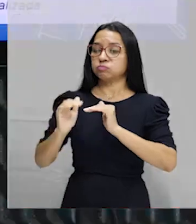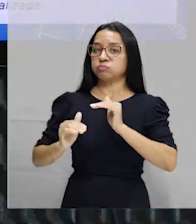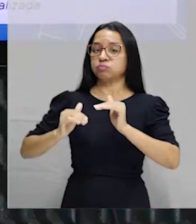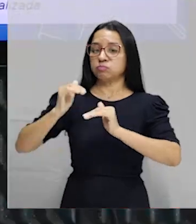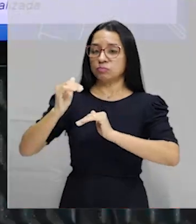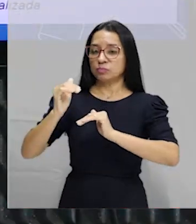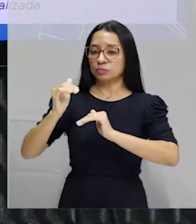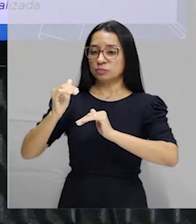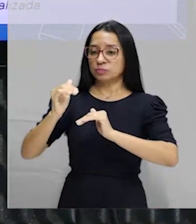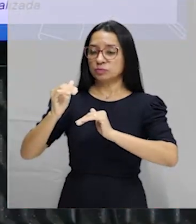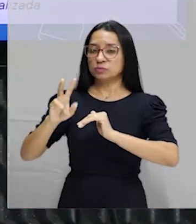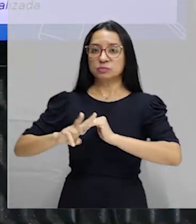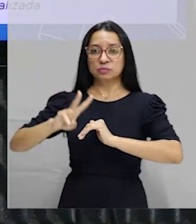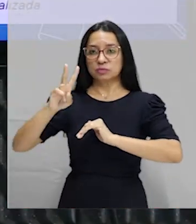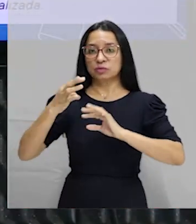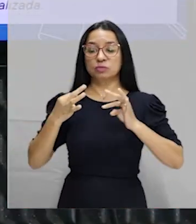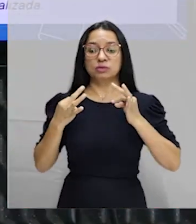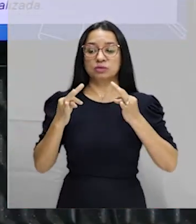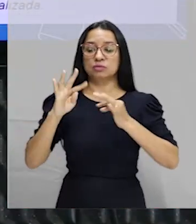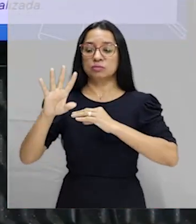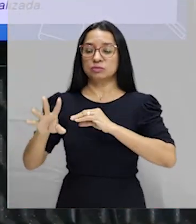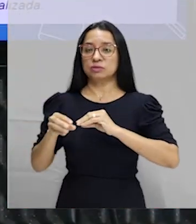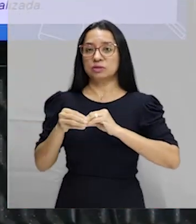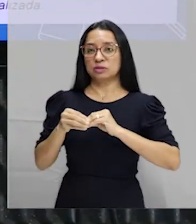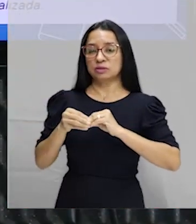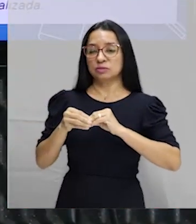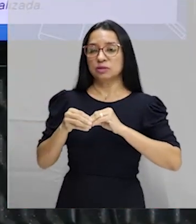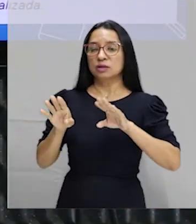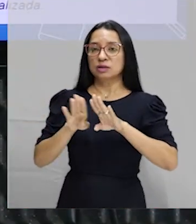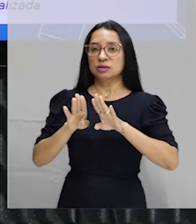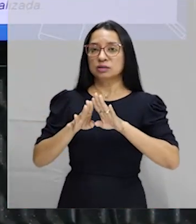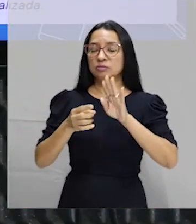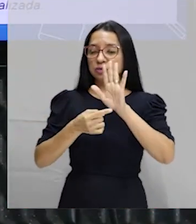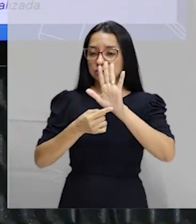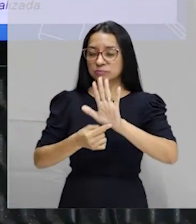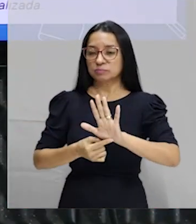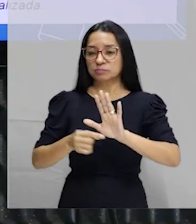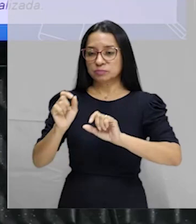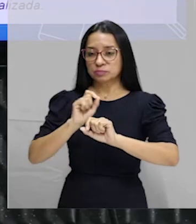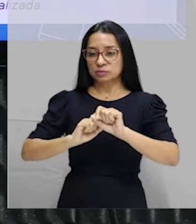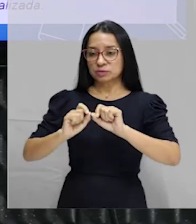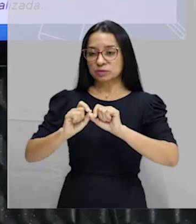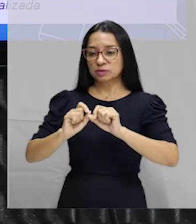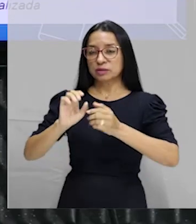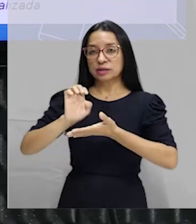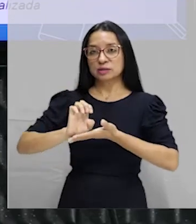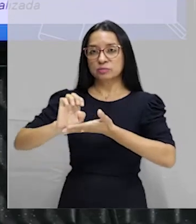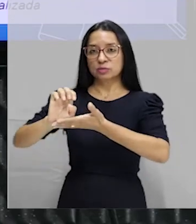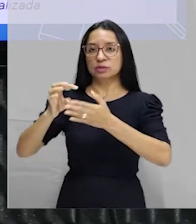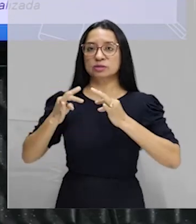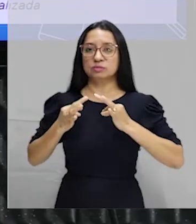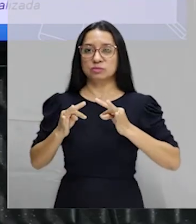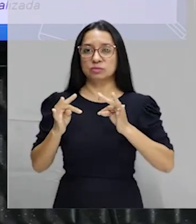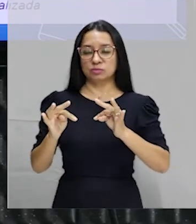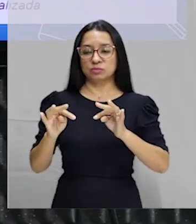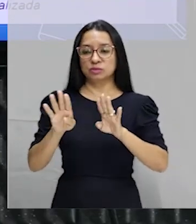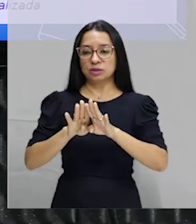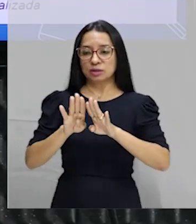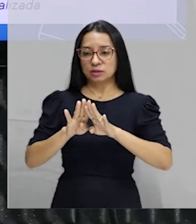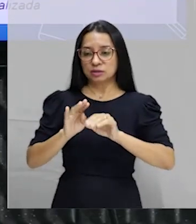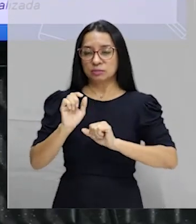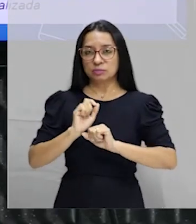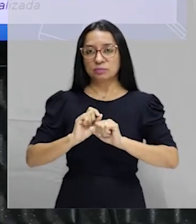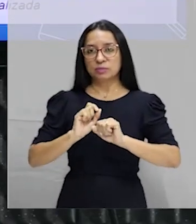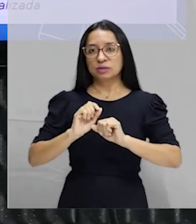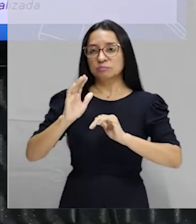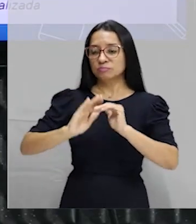tecnológico agregado. São países que vão se destacar na produção e exportação de tecnologia e mão de obra. Mas, principalmente, são